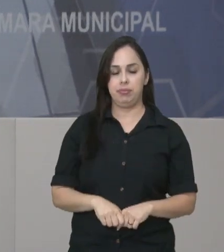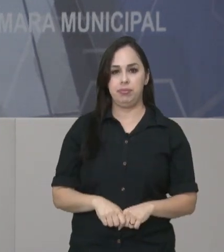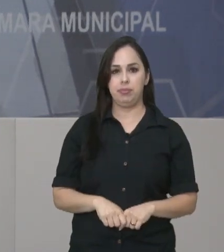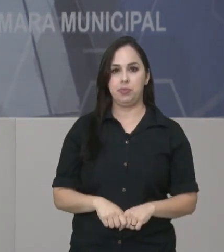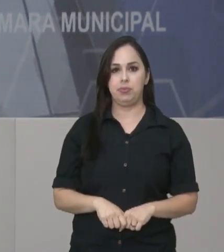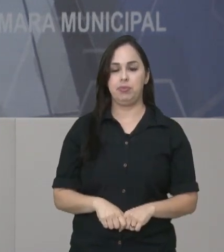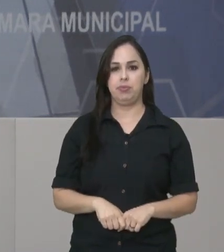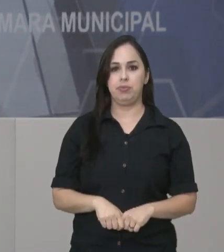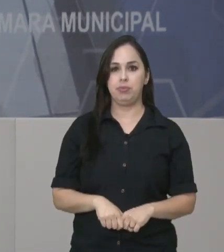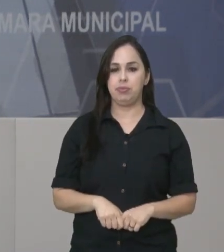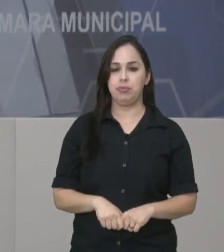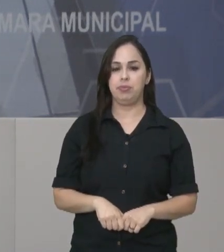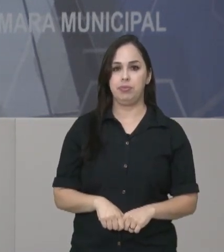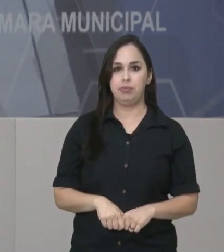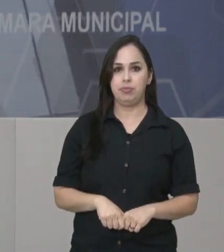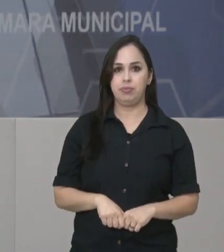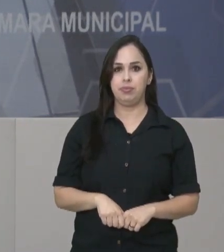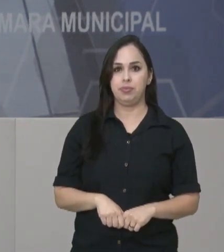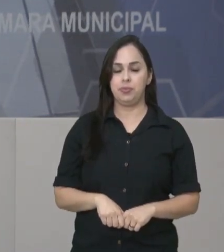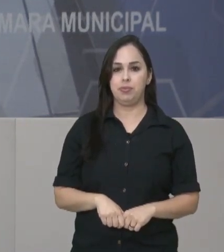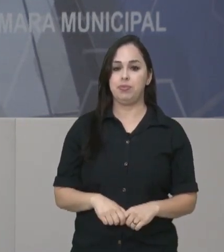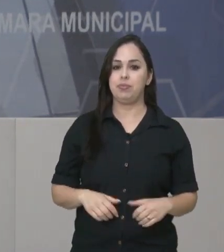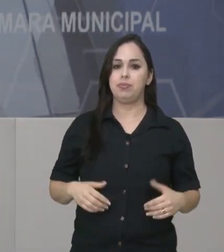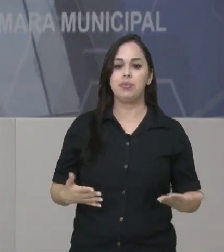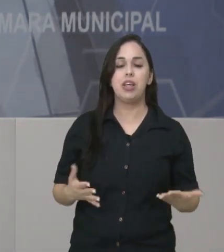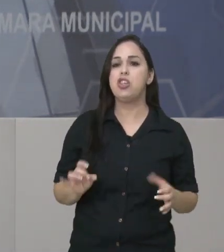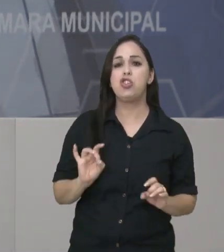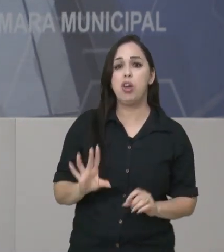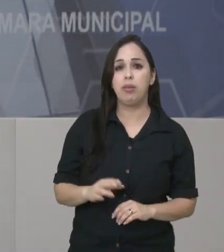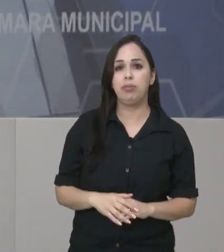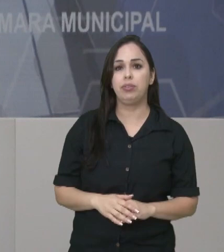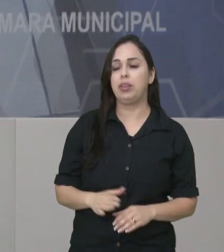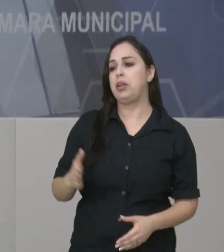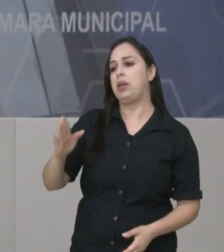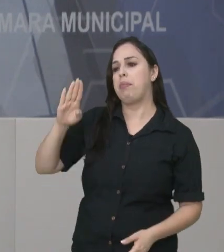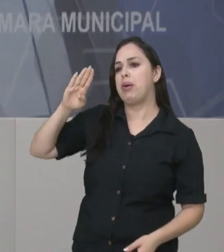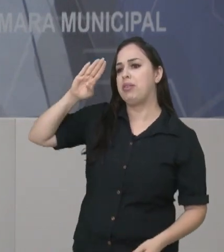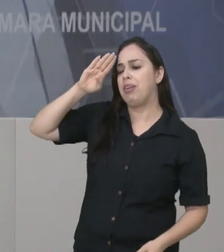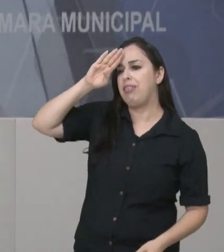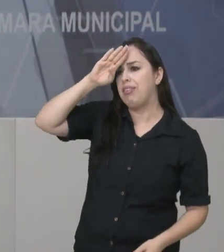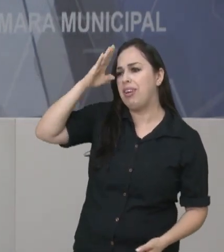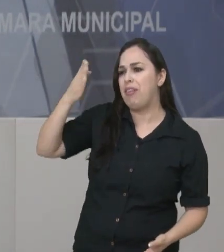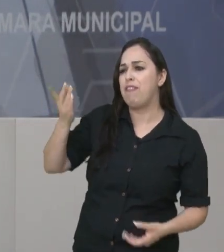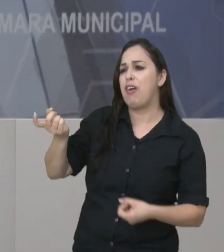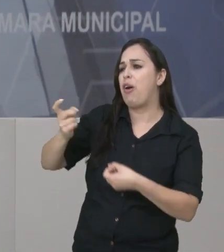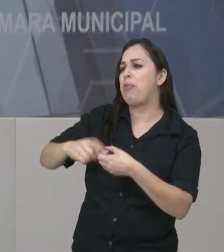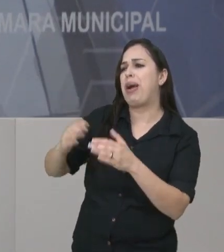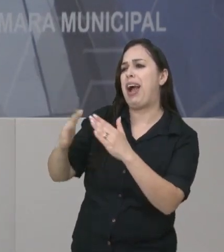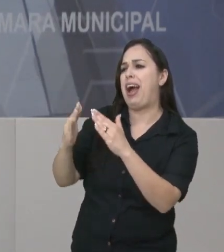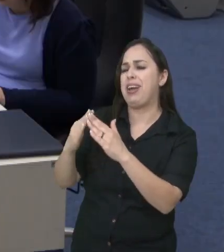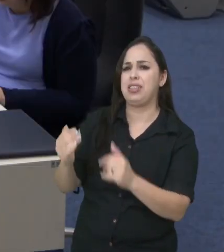essa estrada. E é só. E o Bolsonaro, por favor, volta para casa.